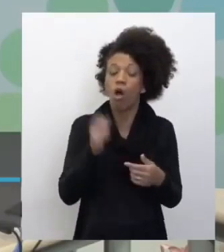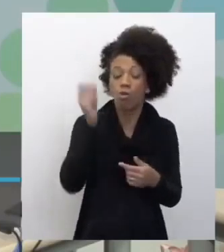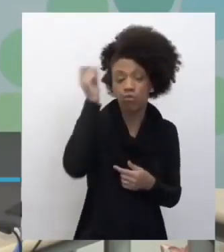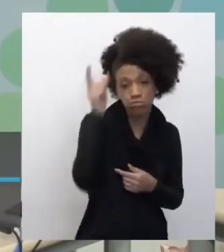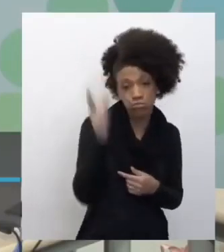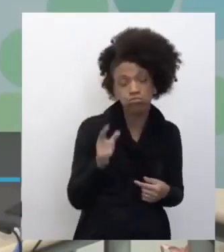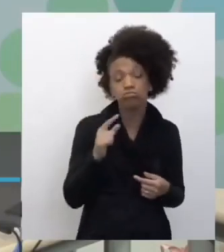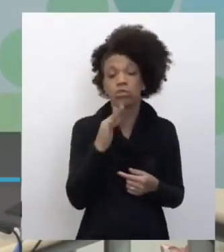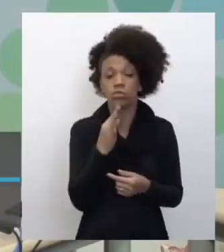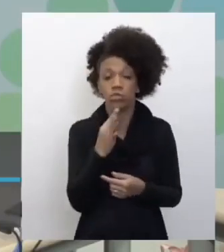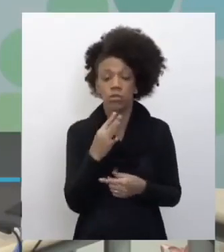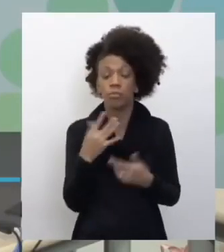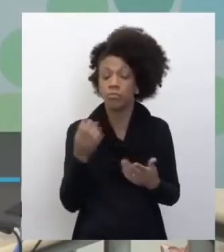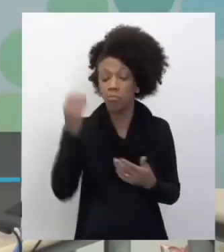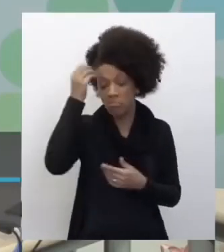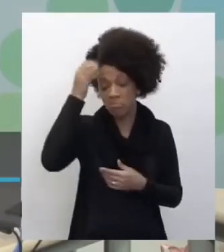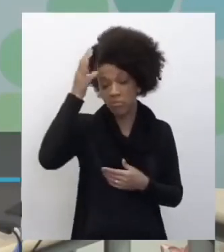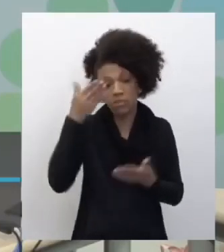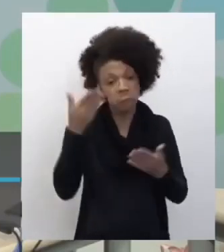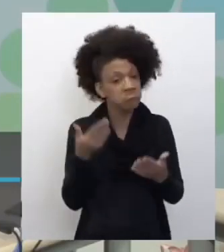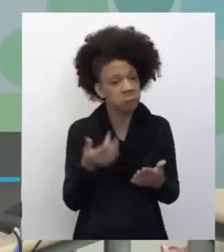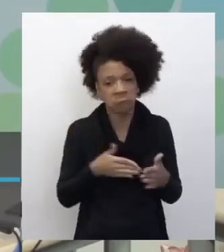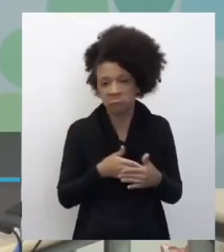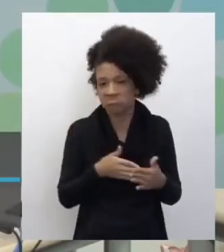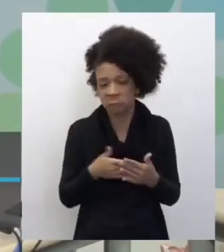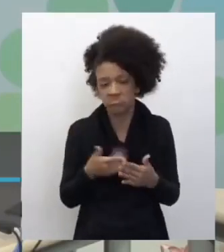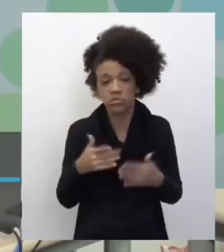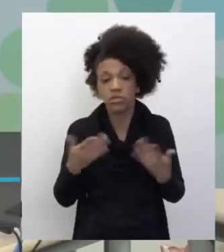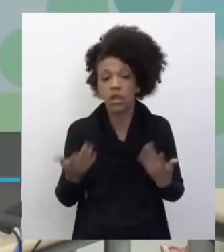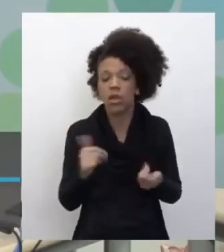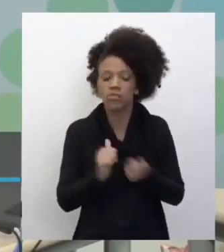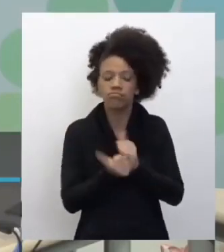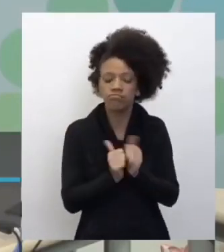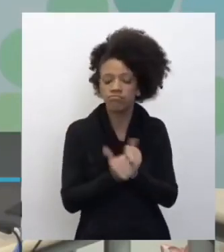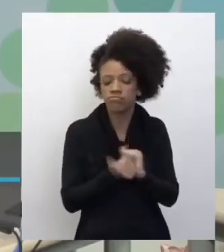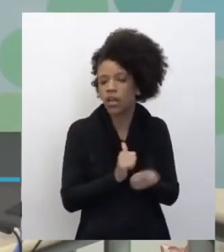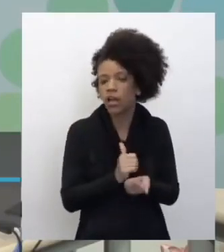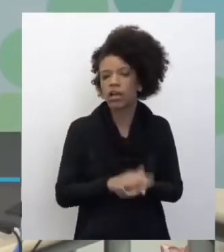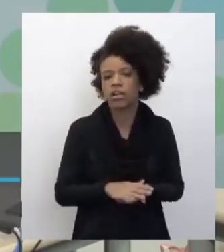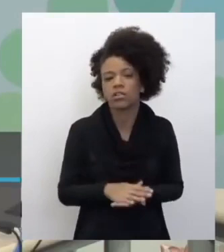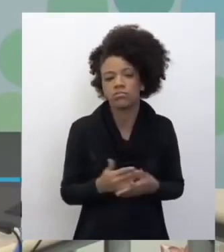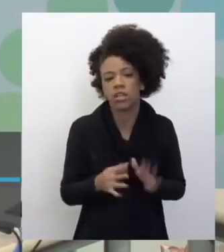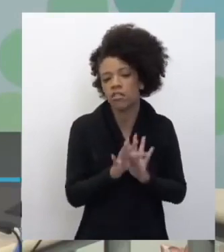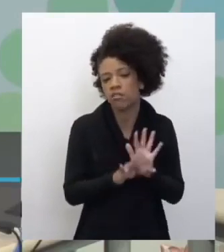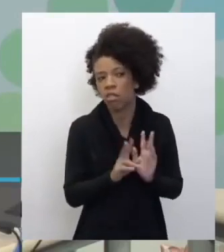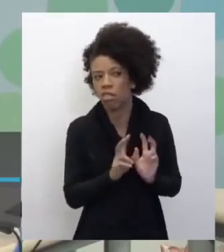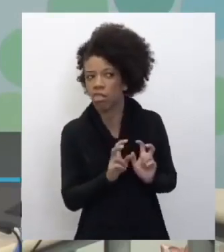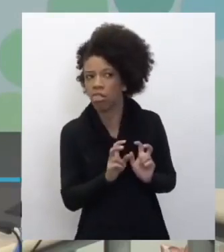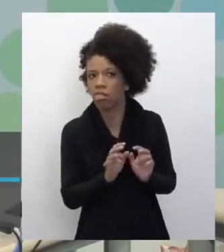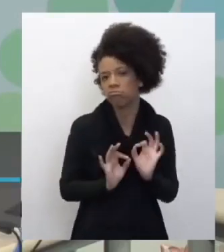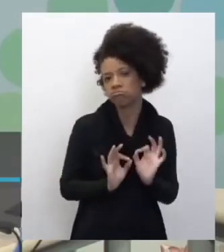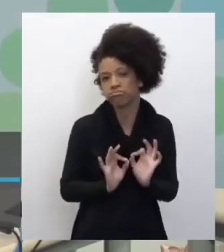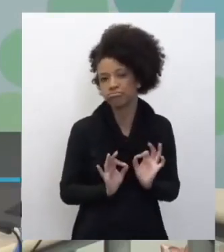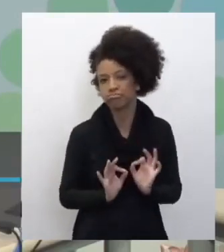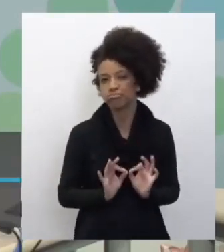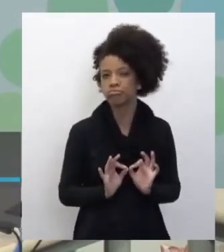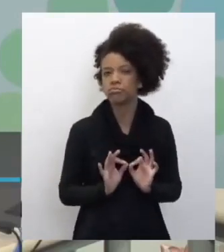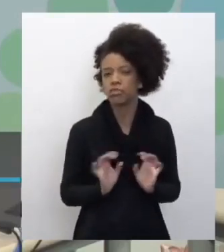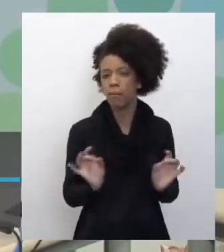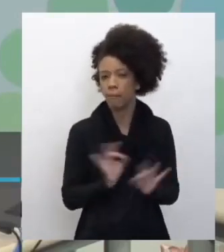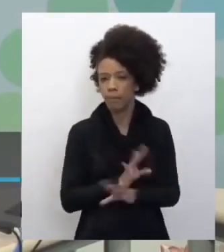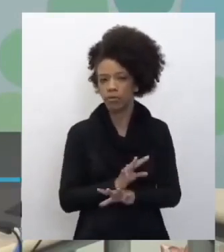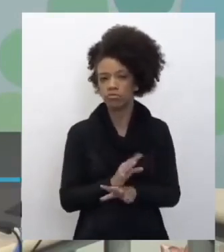Eles improvisavam. E esses improvisos, né, ou esses textos meio, né, já prontos,